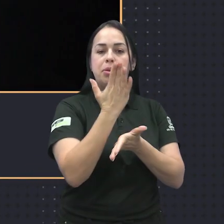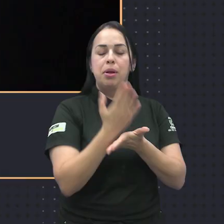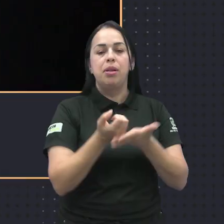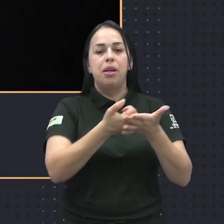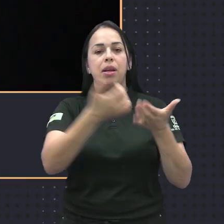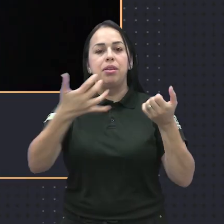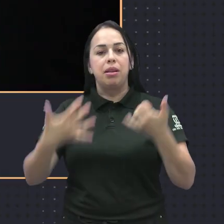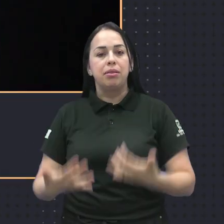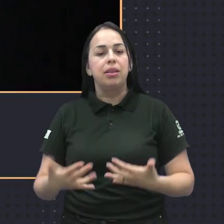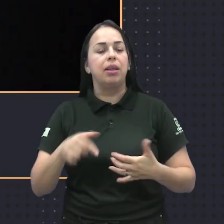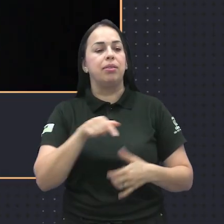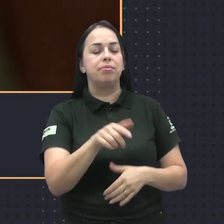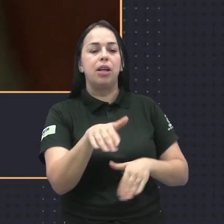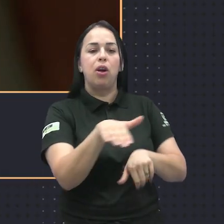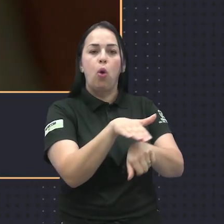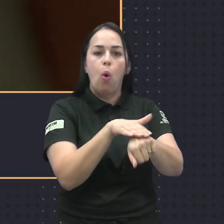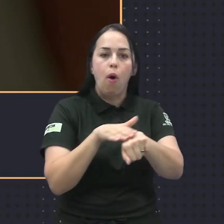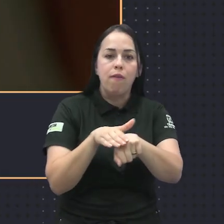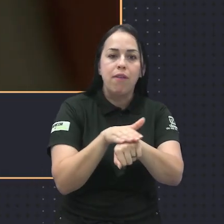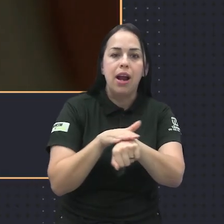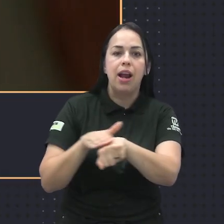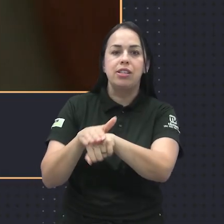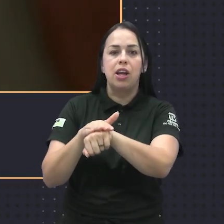do luto a partir do diálogo e